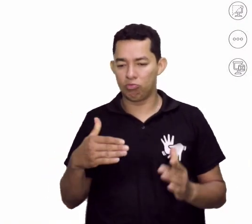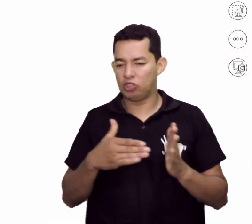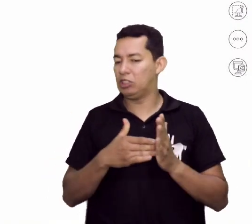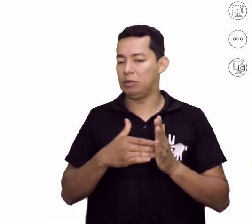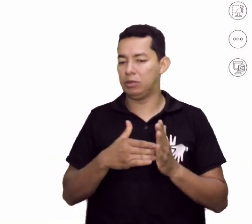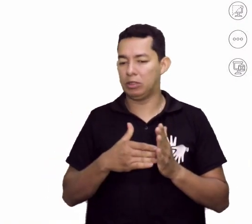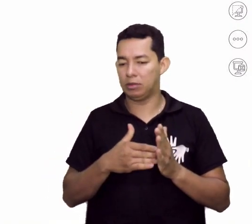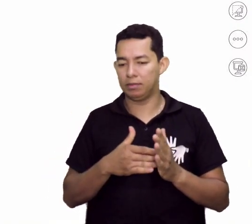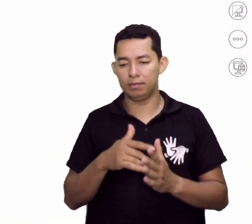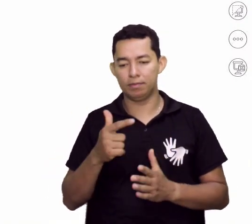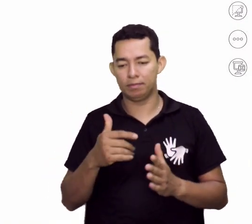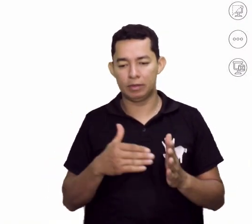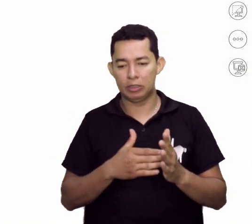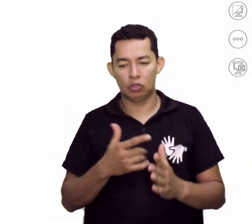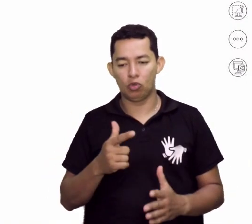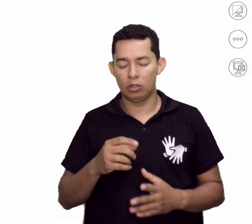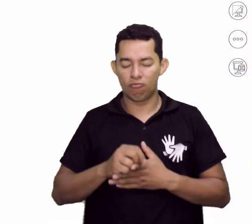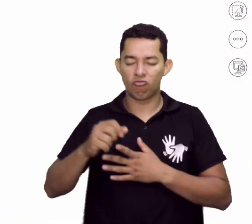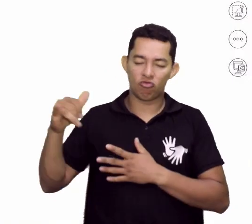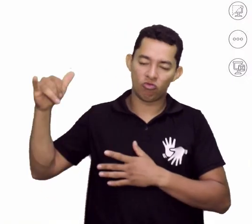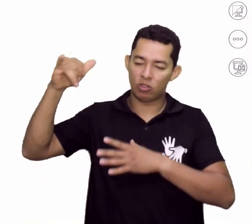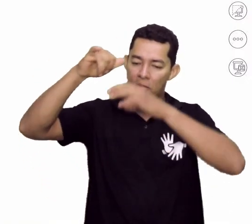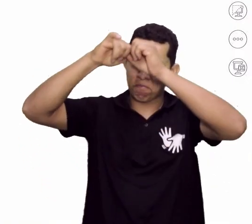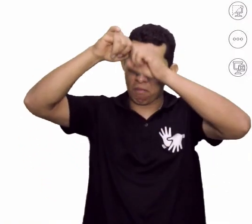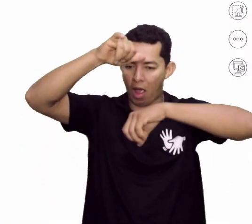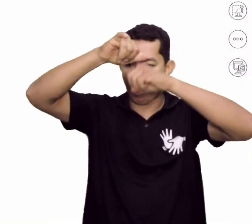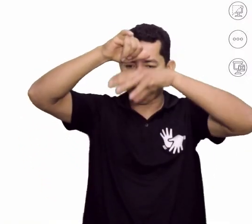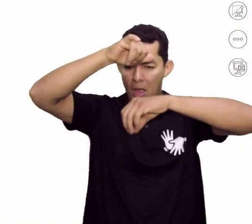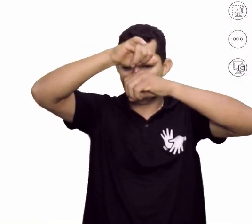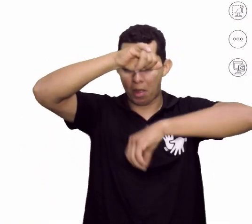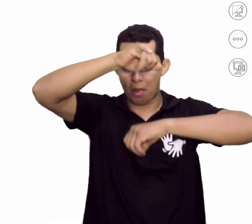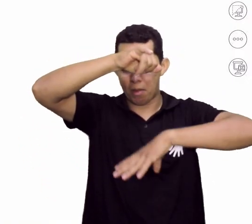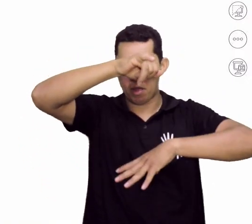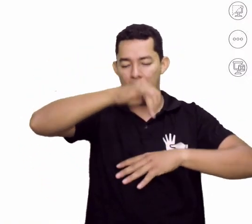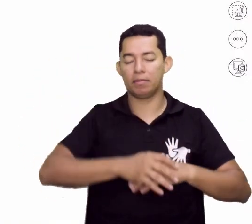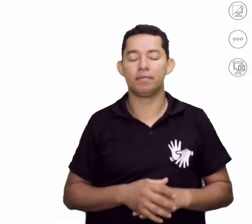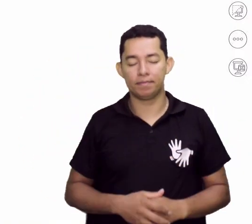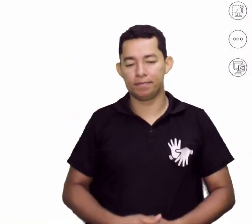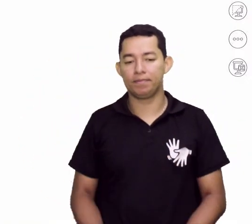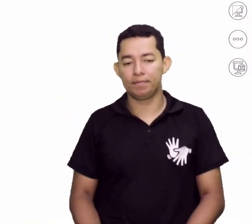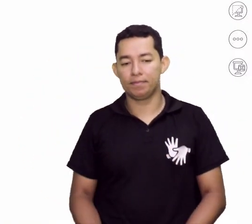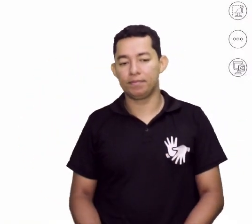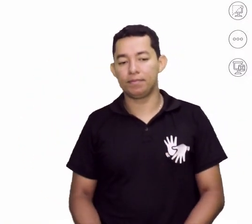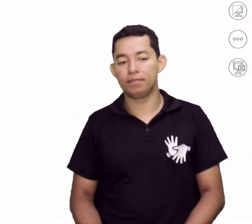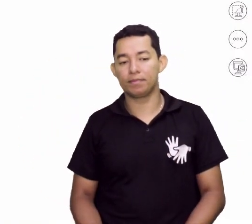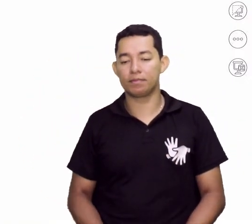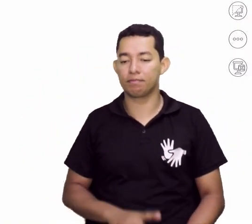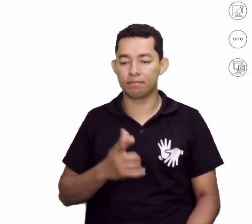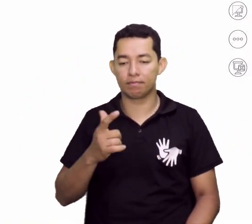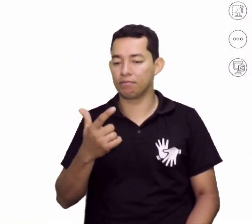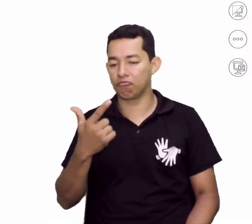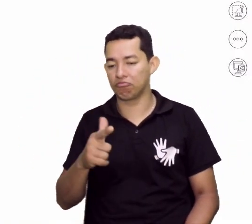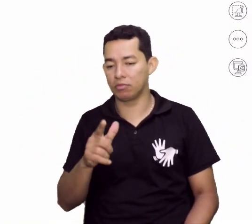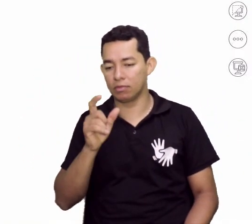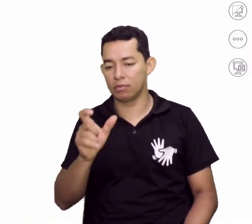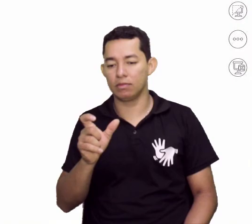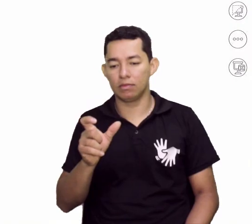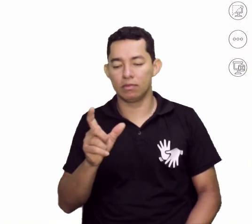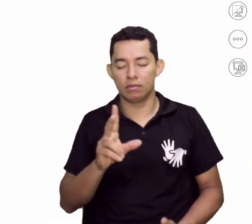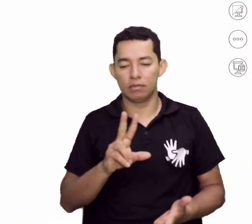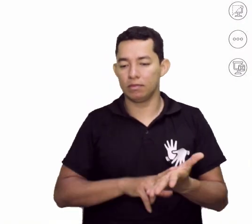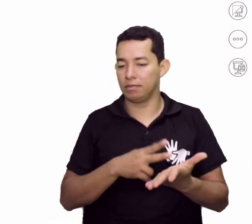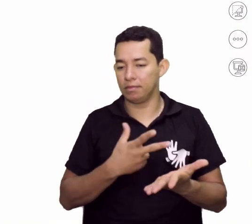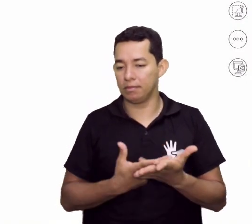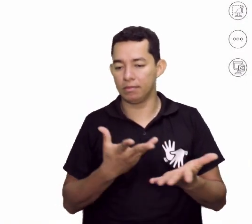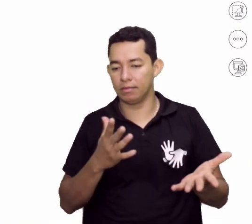porque bombardear uma cidade é uma coisa, não tem nem uma palavra para traduzir isso aí, tá?